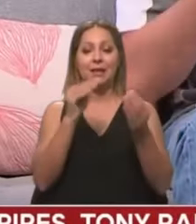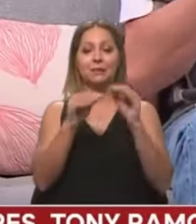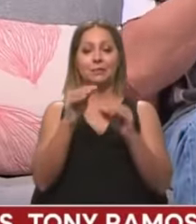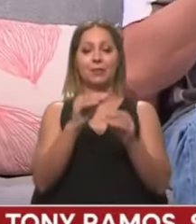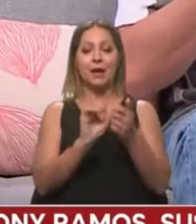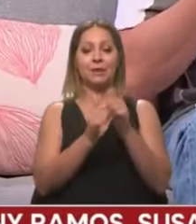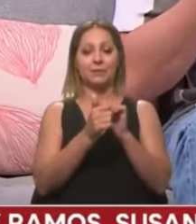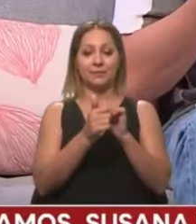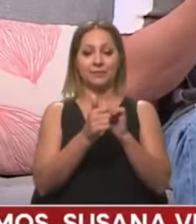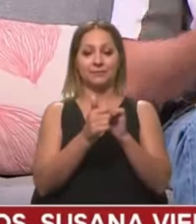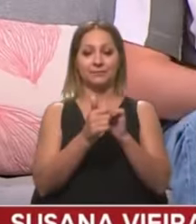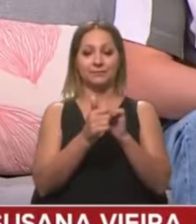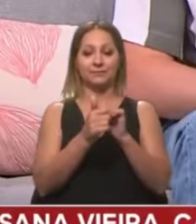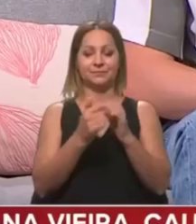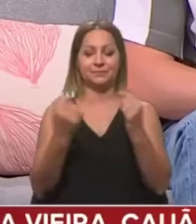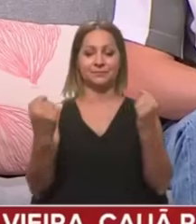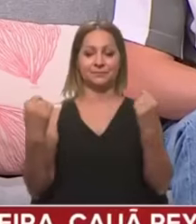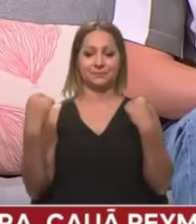cenas?